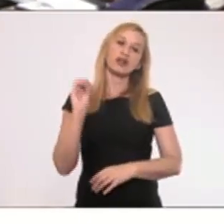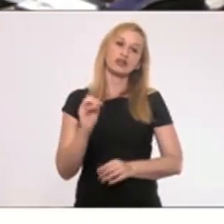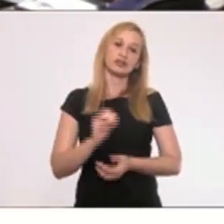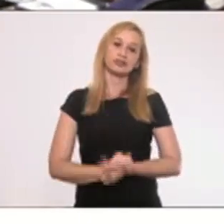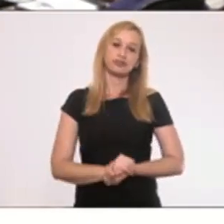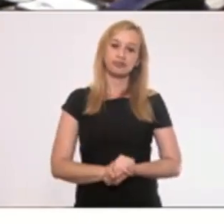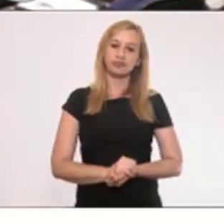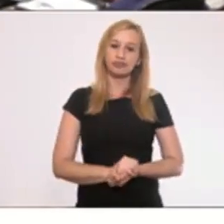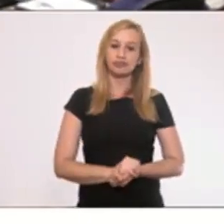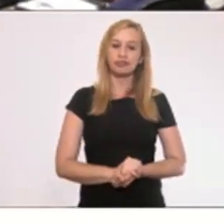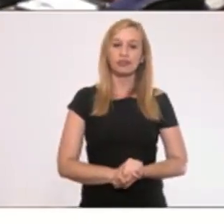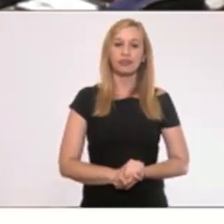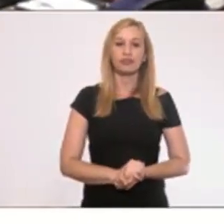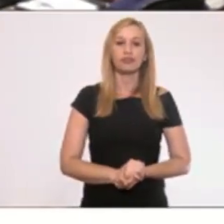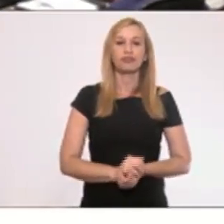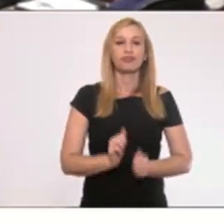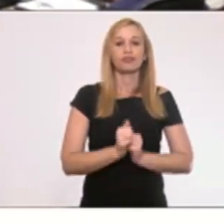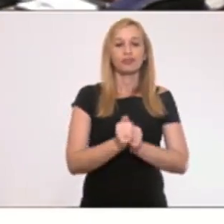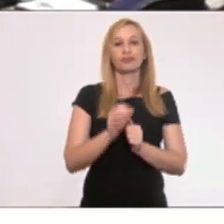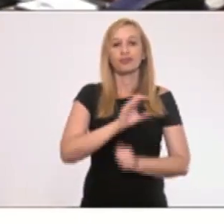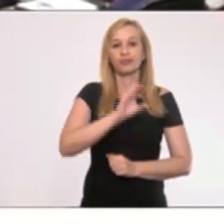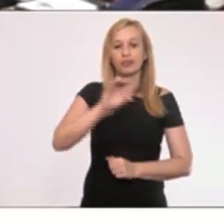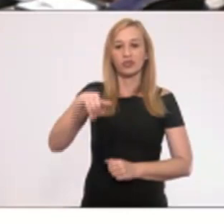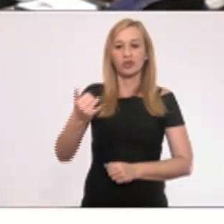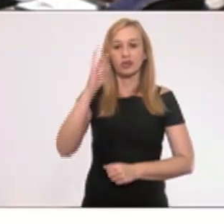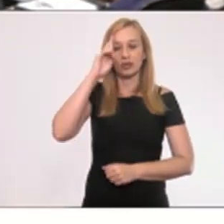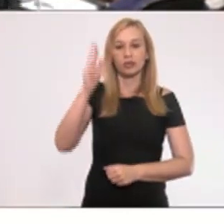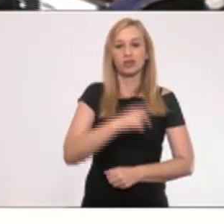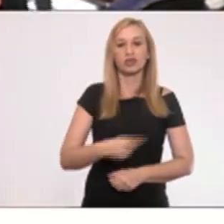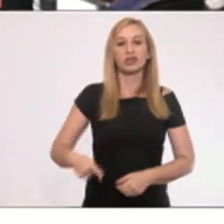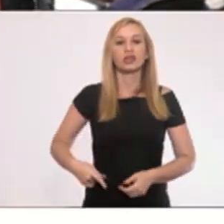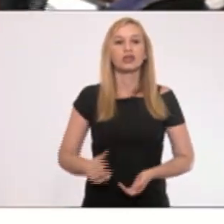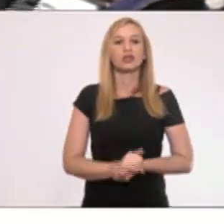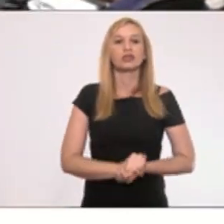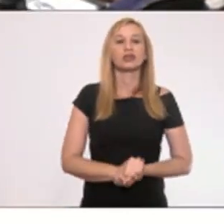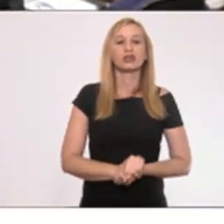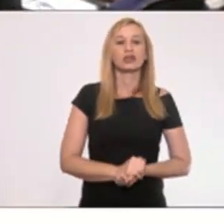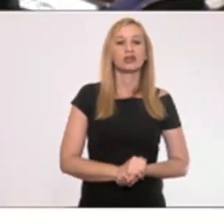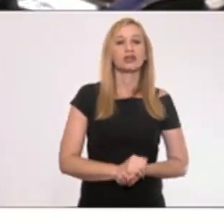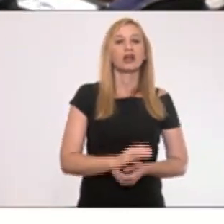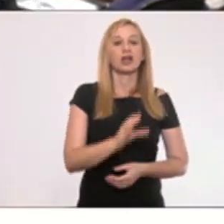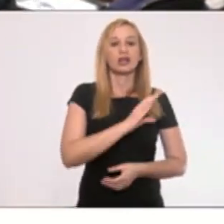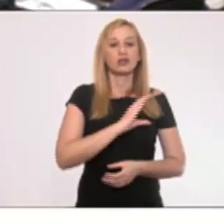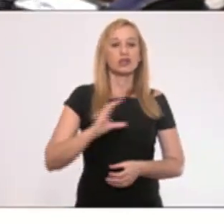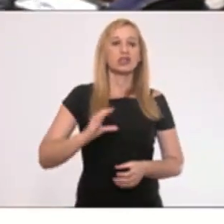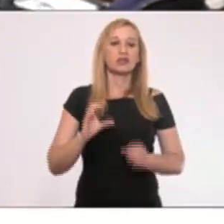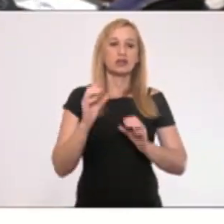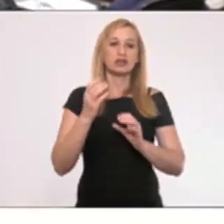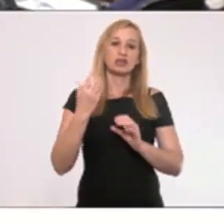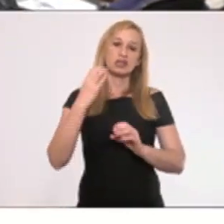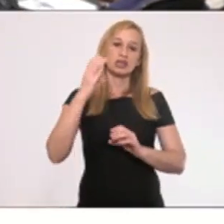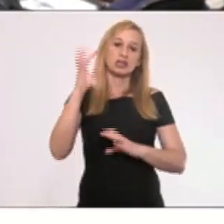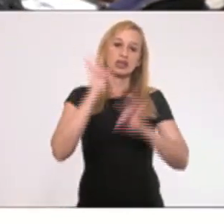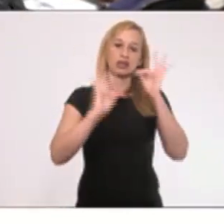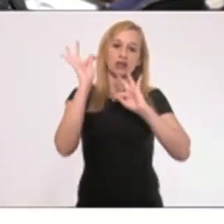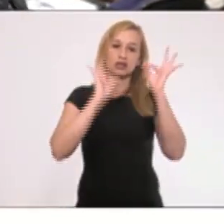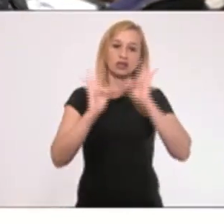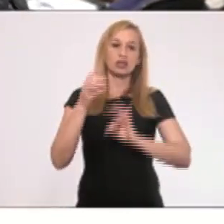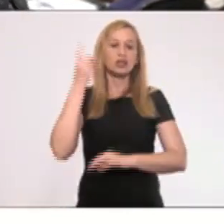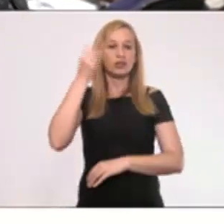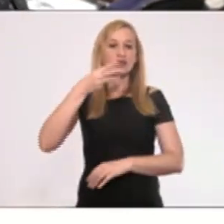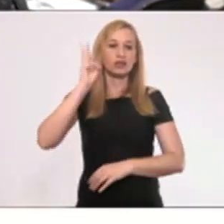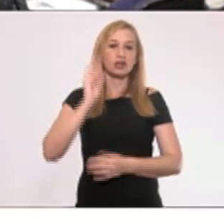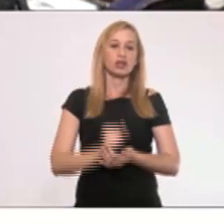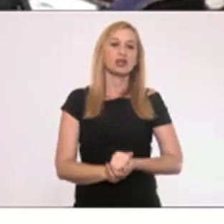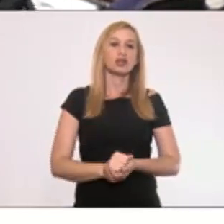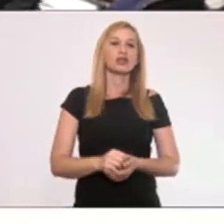Serafini. Acompanho o parecer da CCJ, senhor presidente. Pela Comissão de Ciência e Tecnologia, deputado Valdec Carneiro. Cumprimentar o deputado